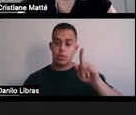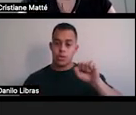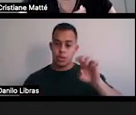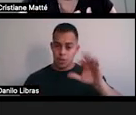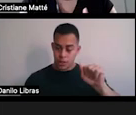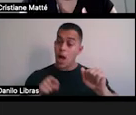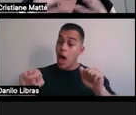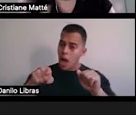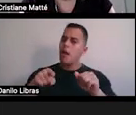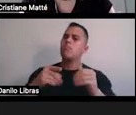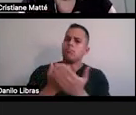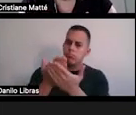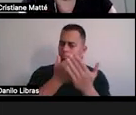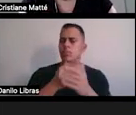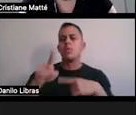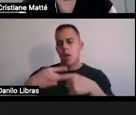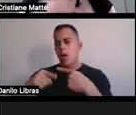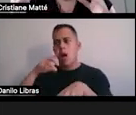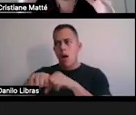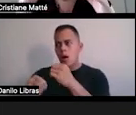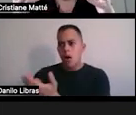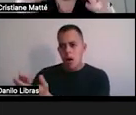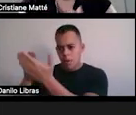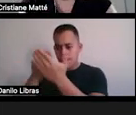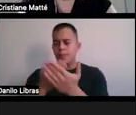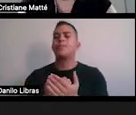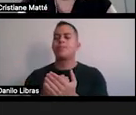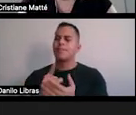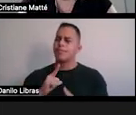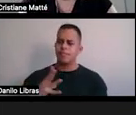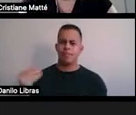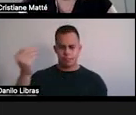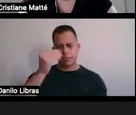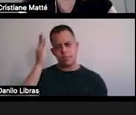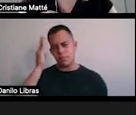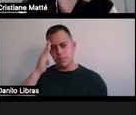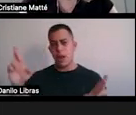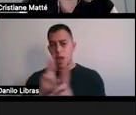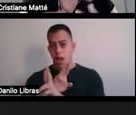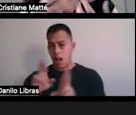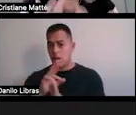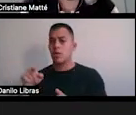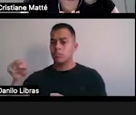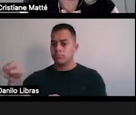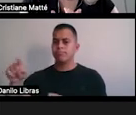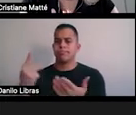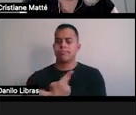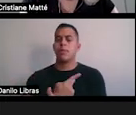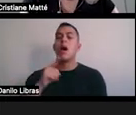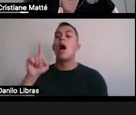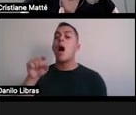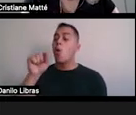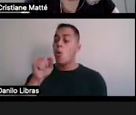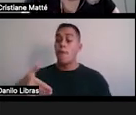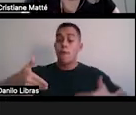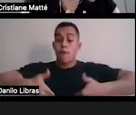um que provavelmente todo mundo já ouviu falar, mesmo que não correlacione com essa área de investigação, é a fome que aconteceu